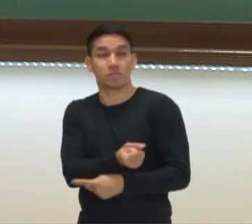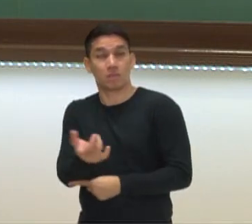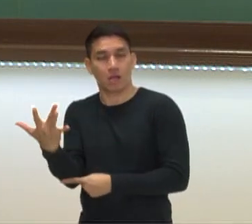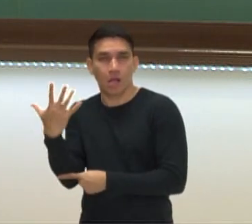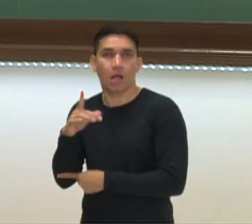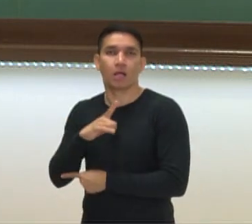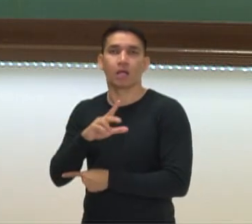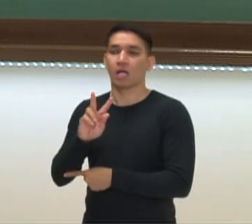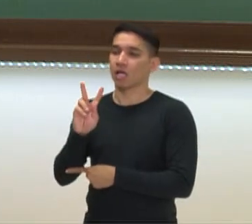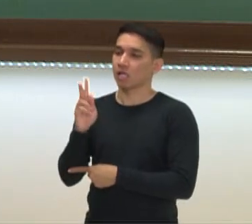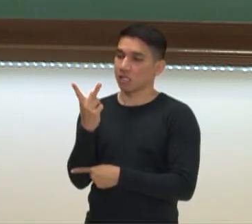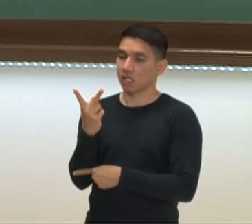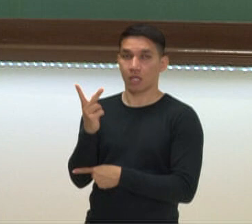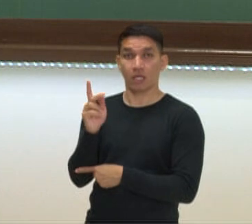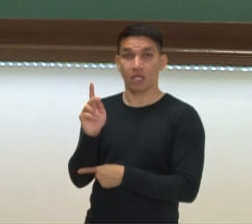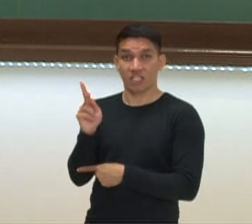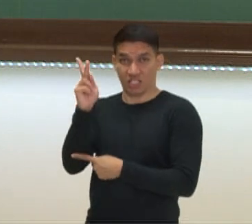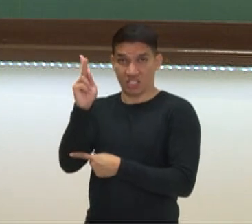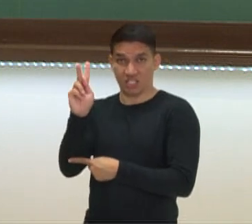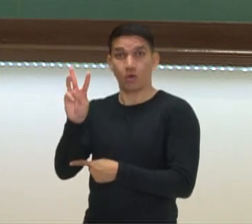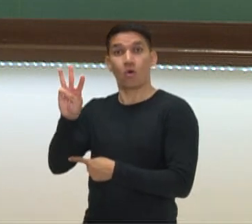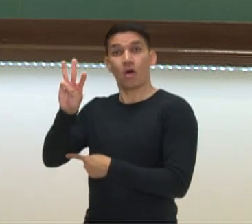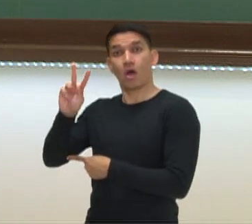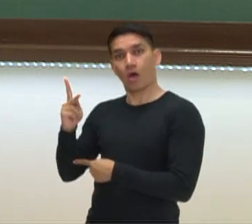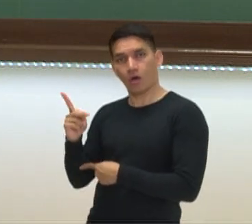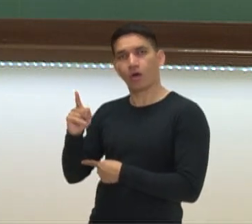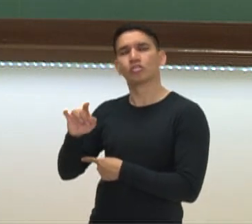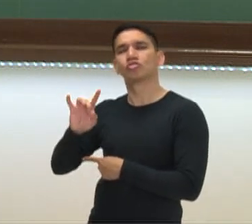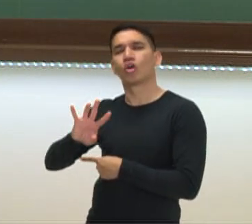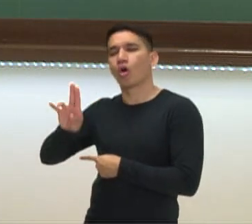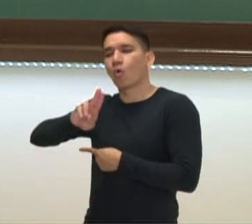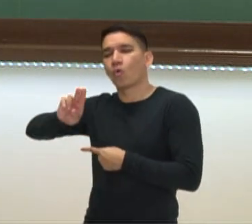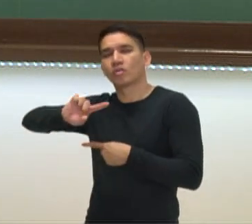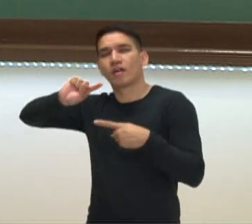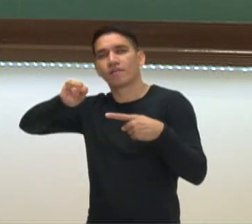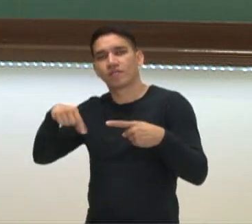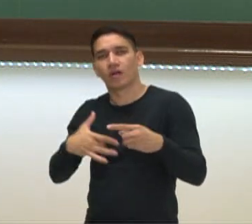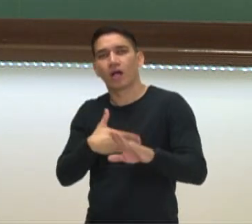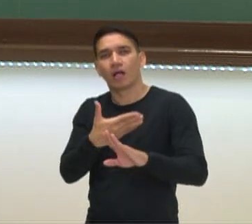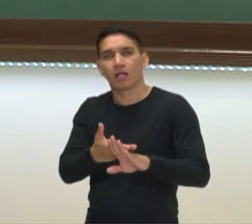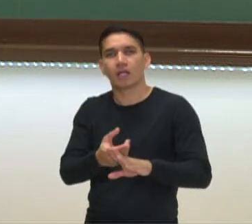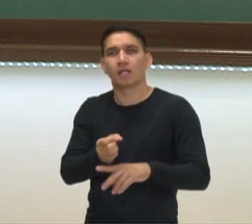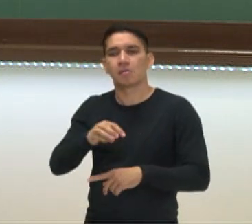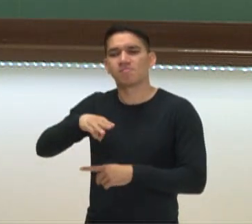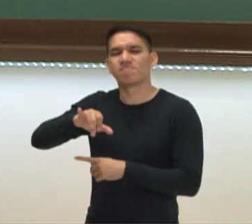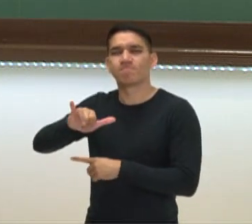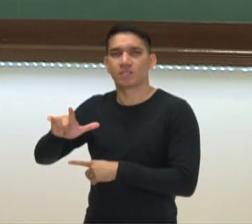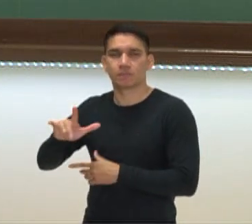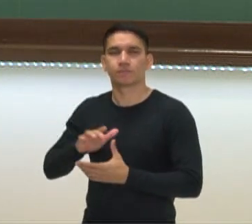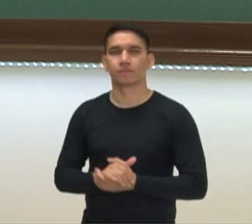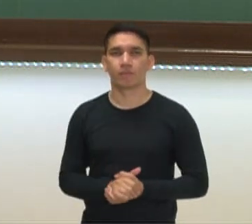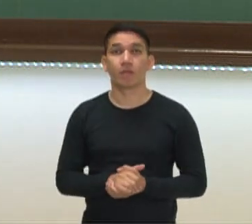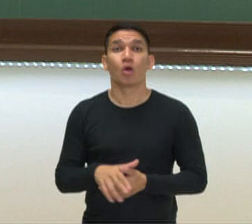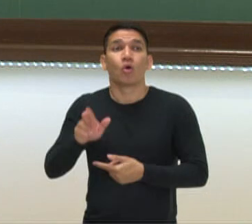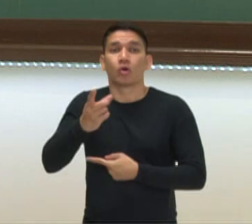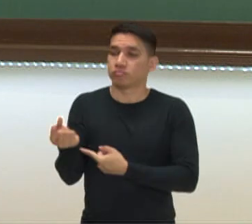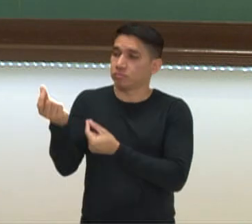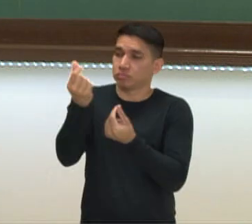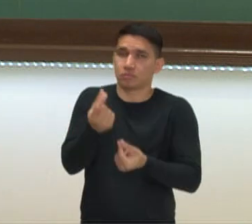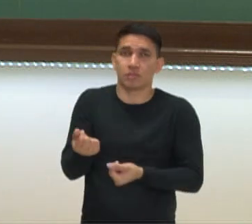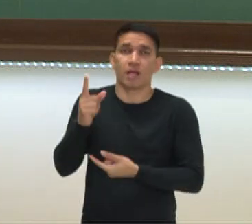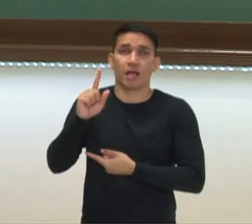então quilowatt-hora. É só levar a vírgula até a casa da milhar de watts-hora. E custo é energia vezes